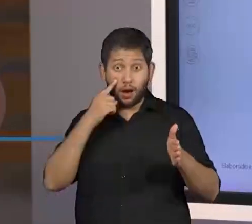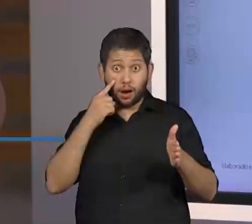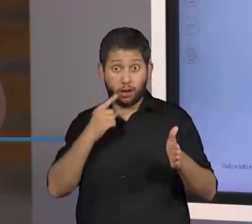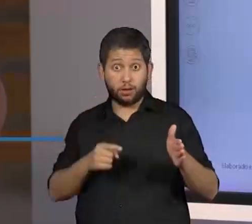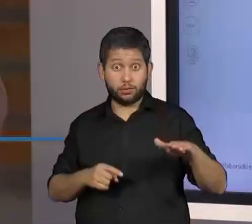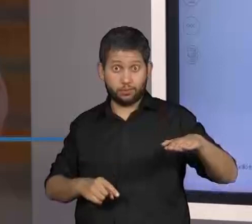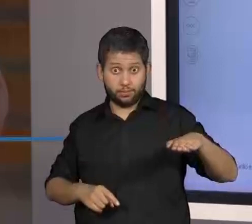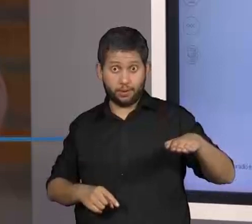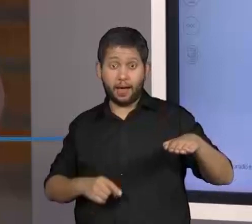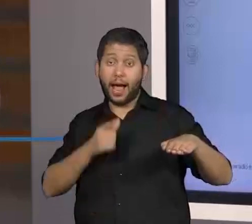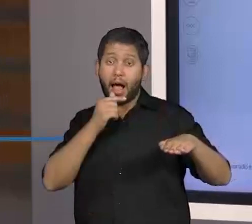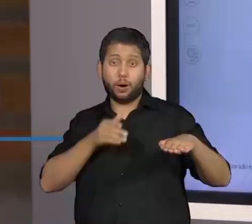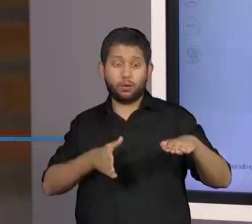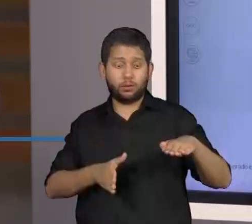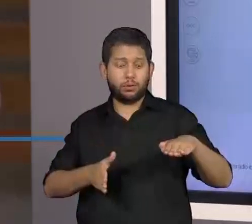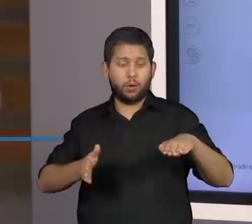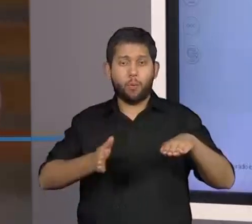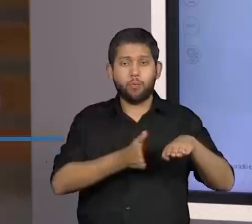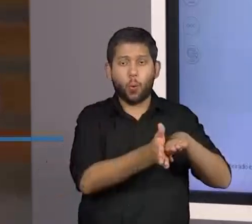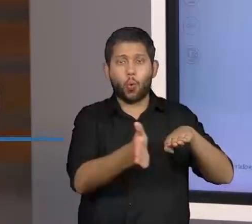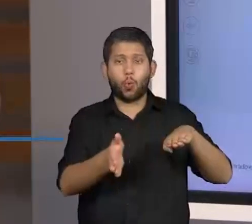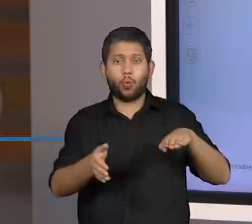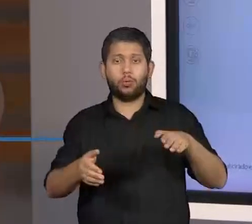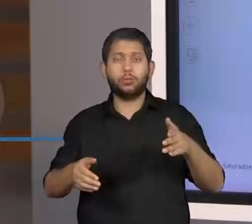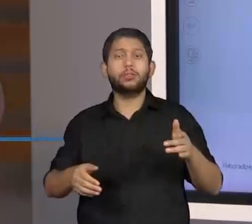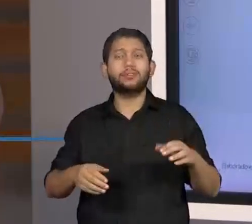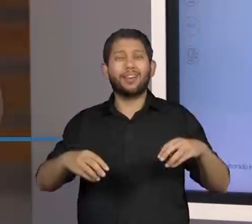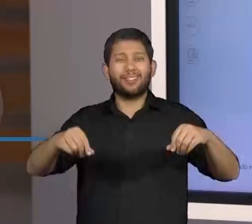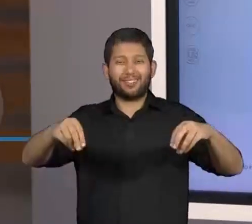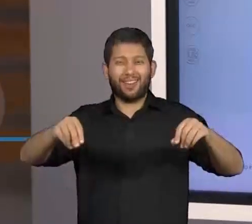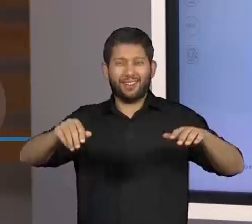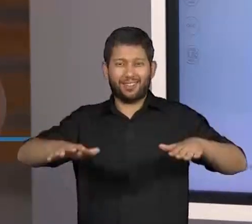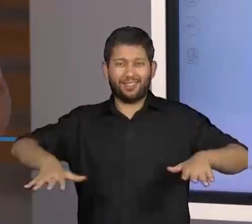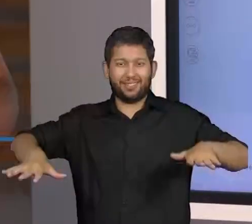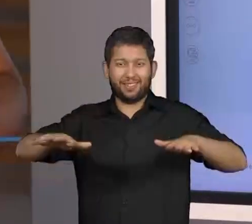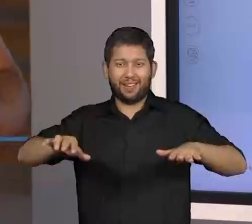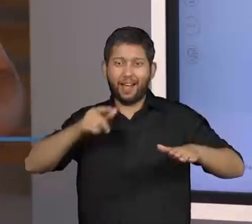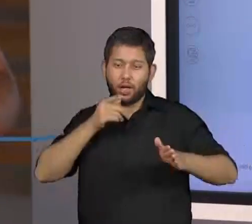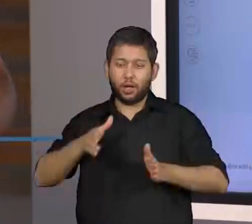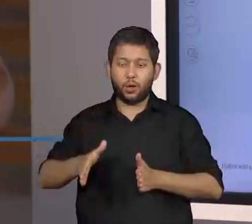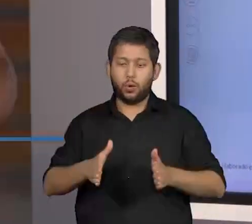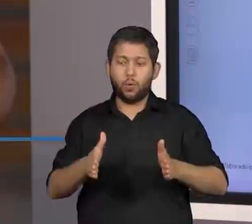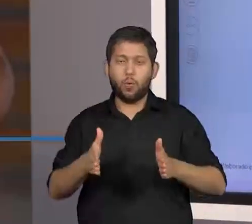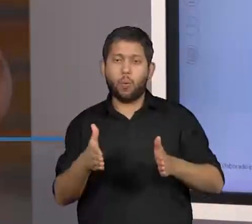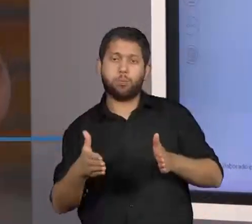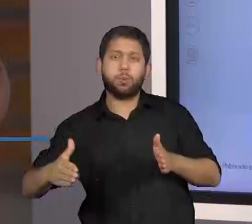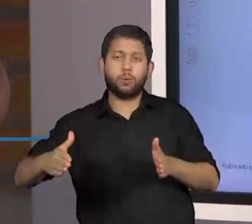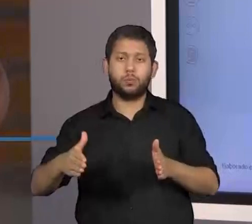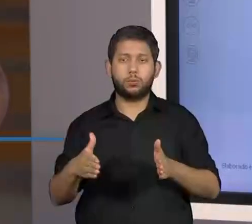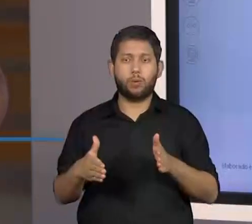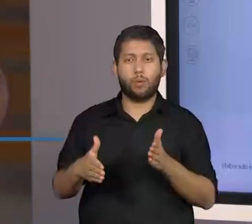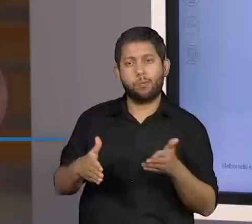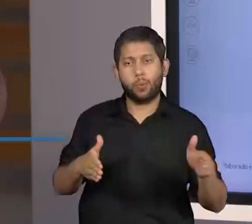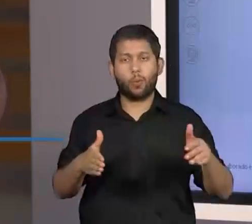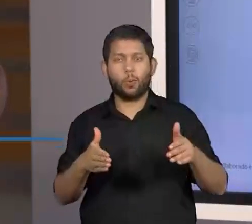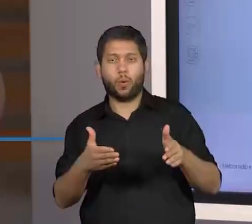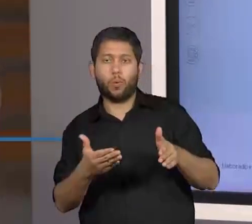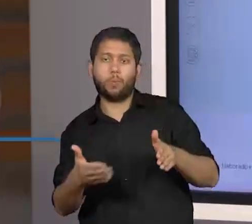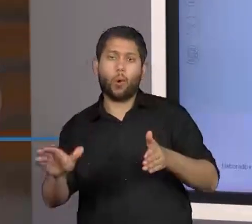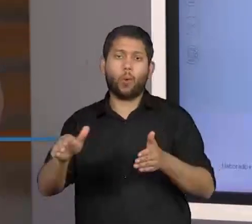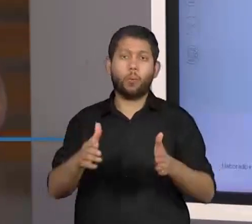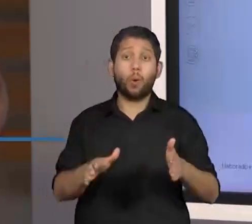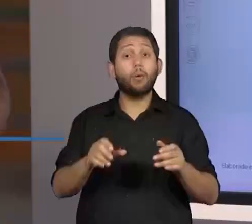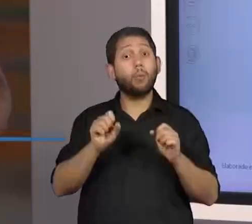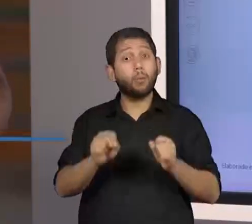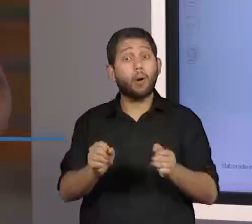rio, ele vai modificando esse rio. Então, esse rio pode ficar maior, pode mudar um pouco de inclinação para um lado, um